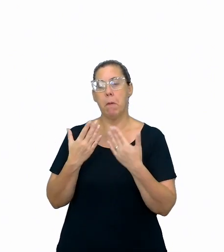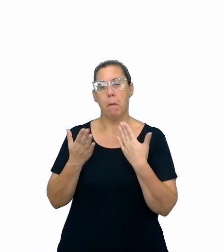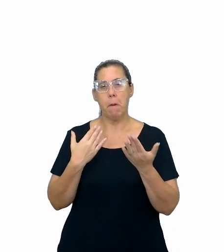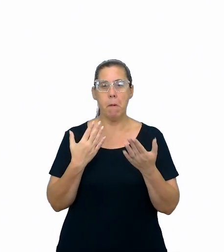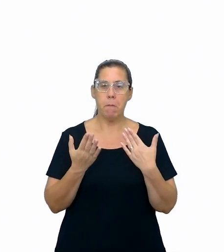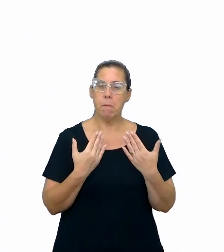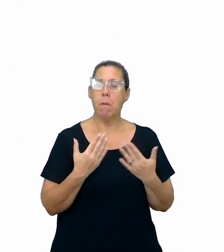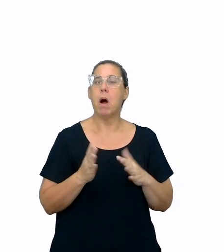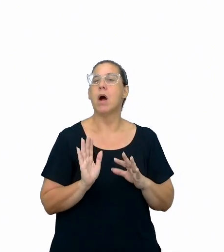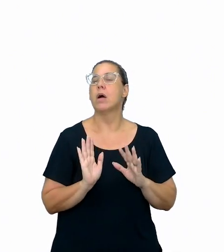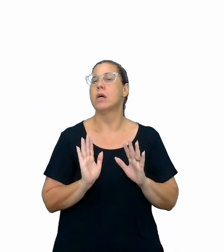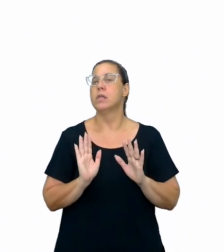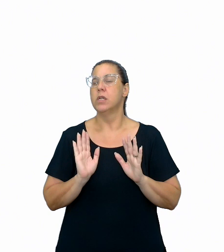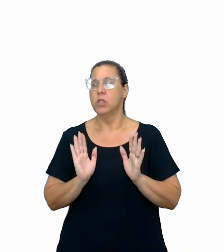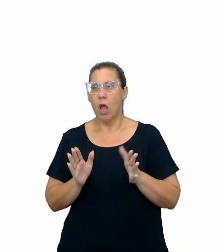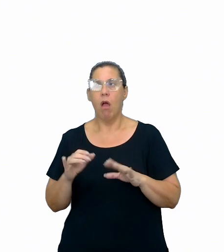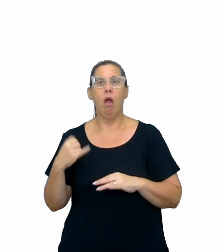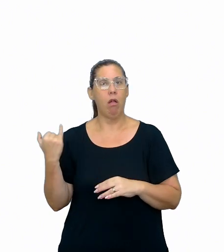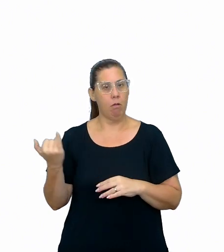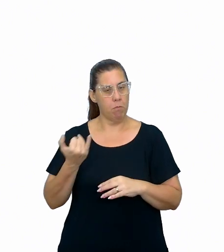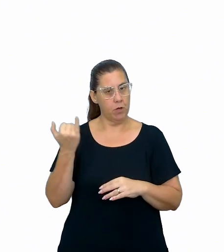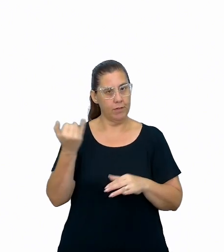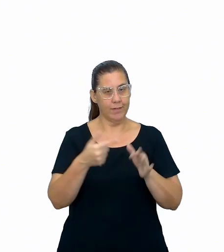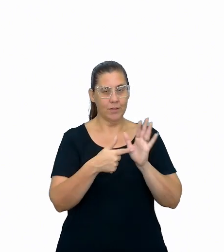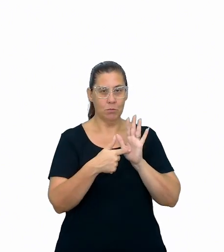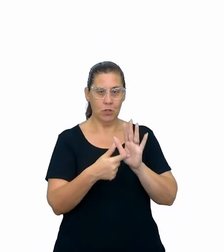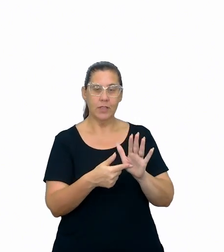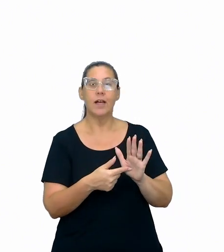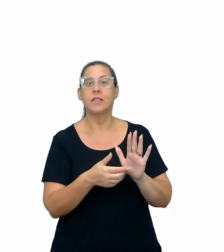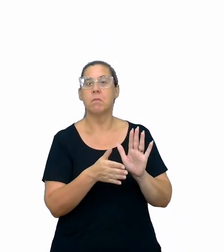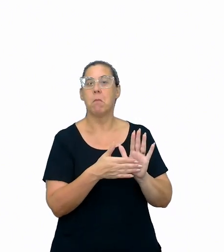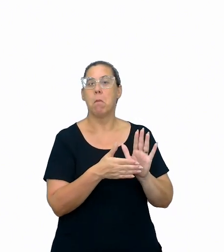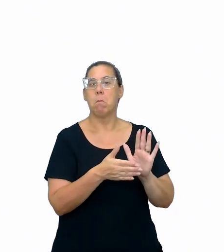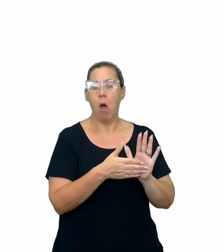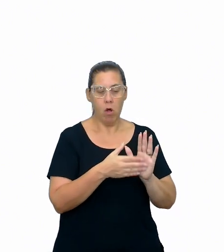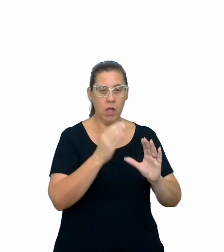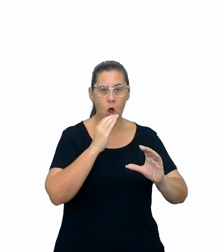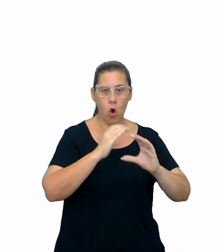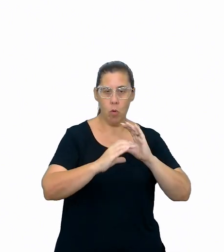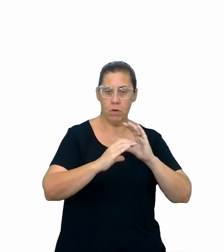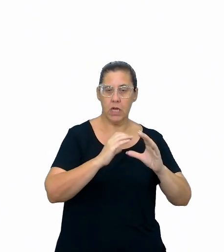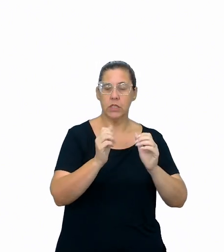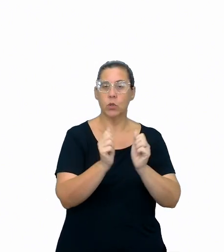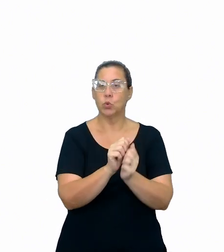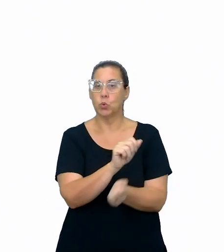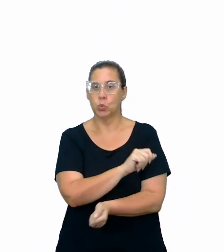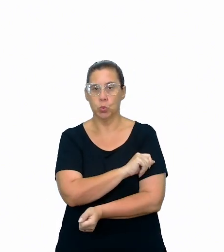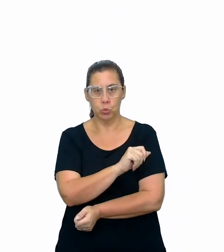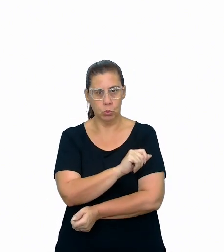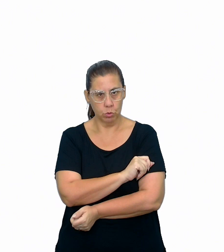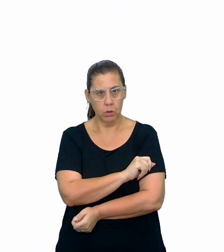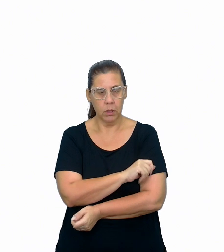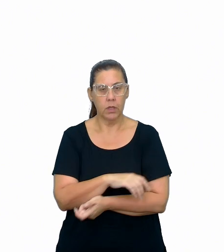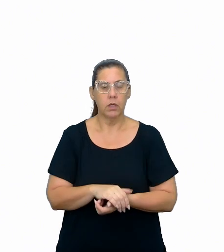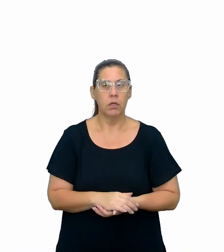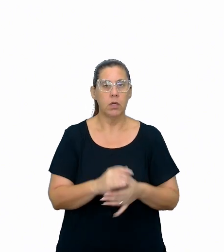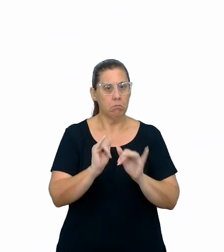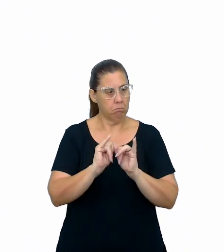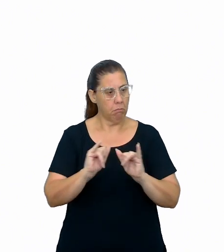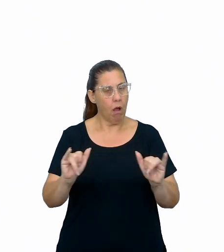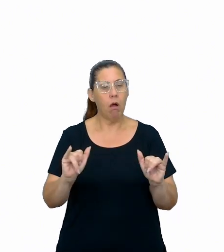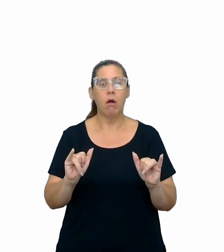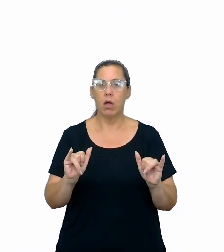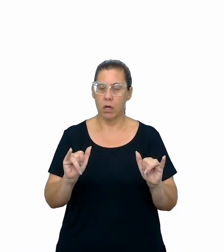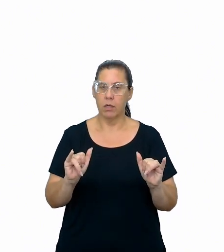já se faz necessário compartilhar esse propósito comunicativo com os estudantes e dizer,